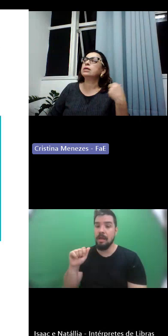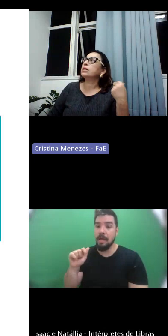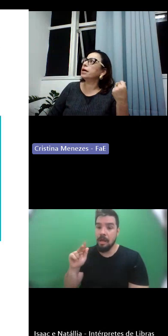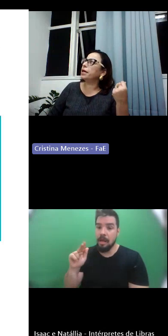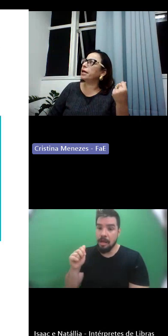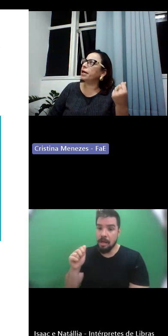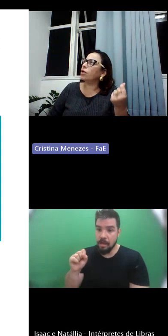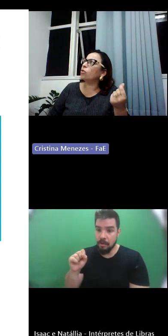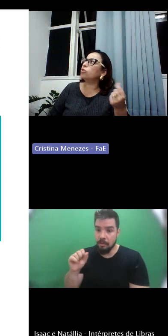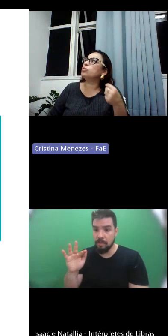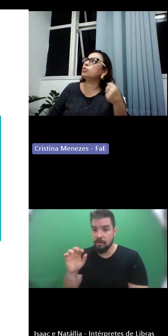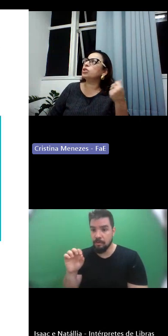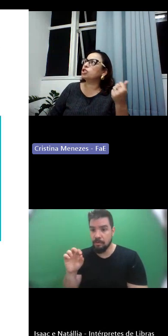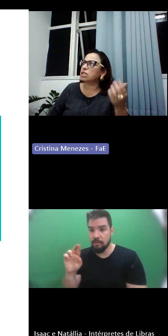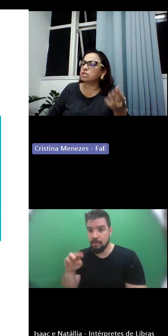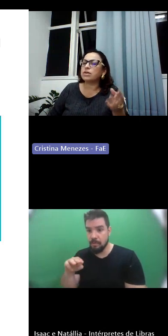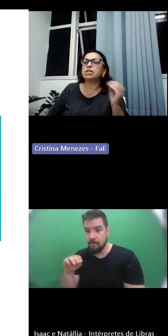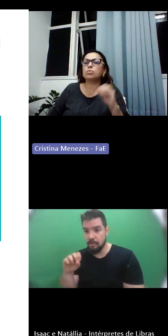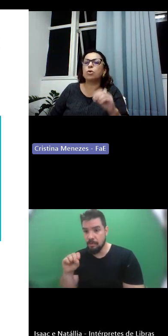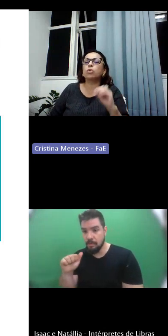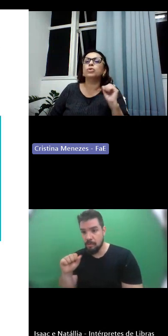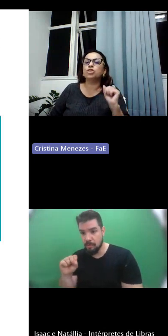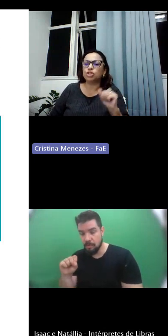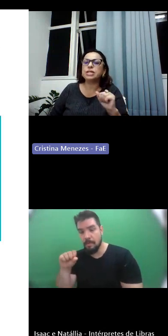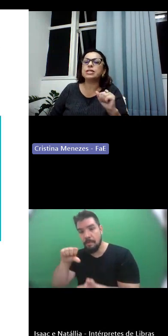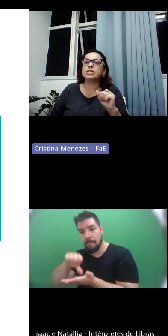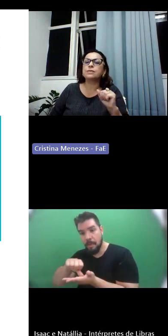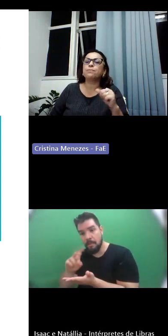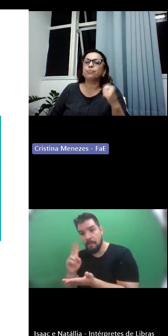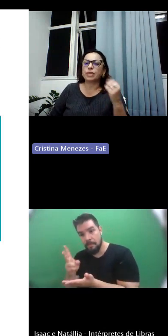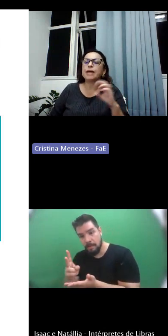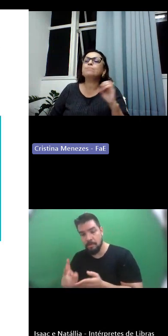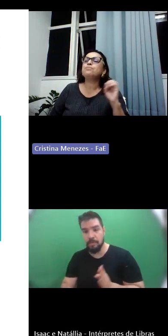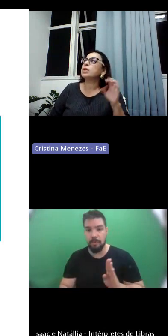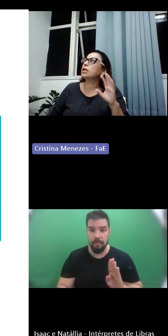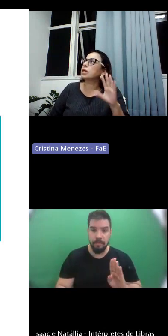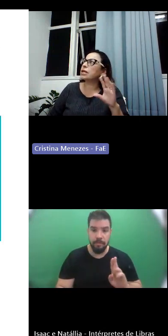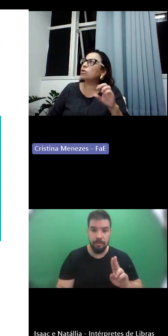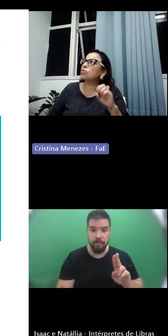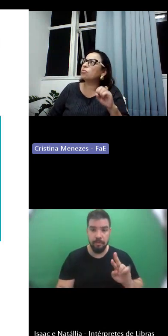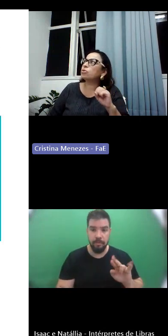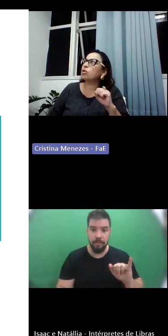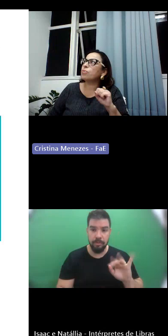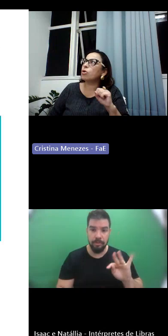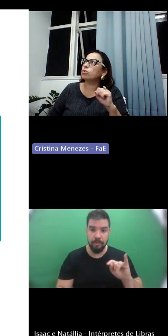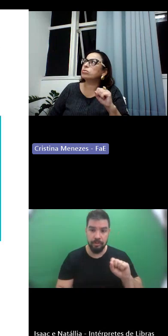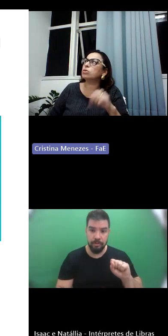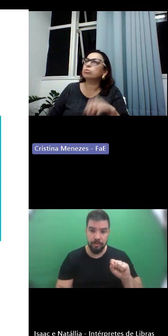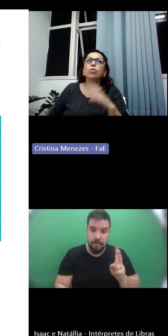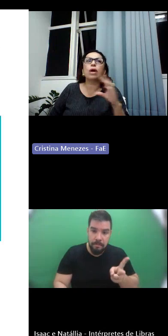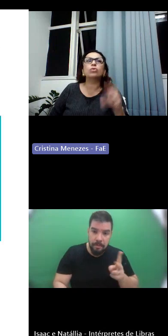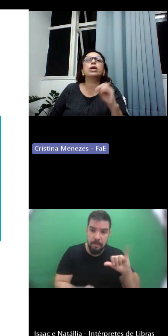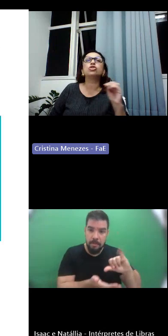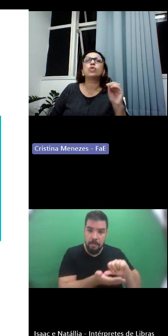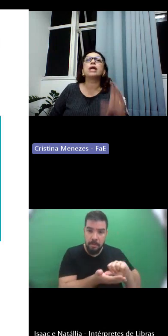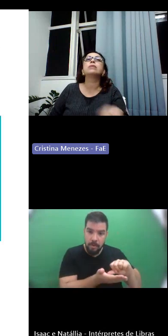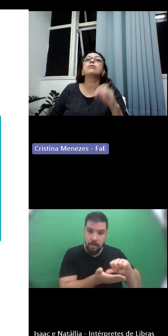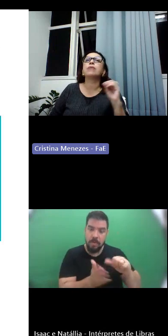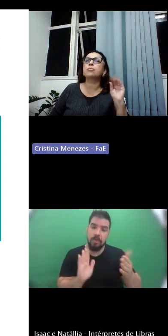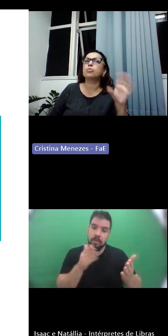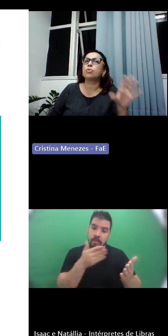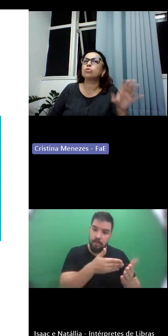Formosas, o de Buritis vai ser no polo Buritis, tá? Cada um para o seu polo. Então, o aluno que é